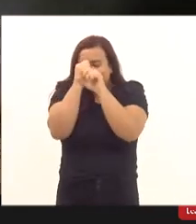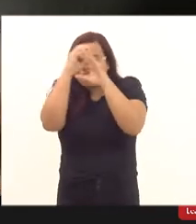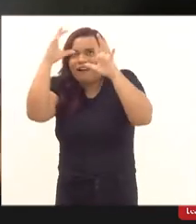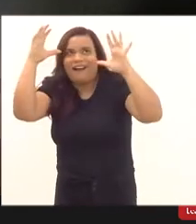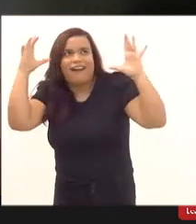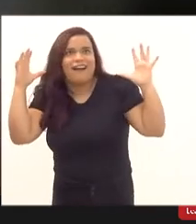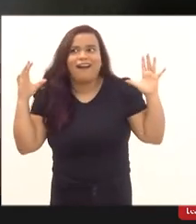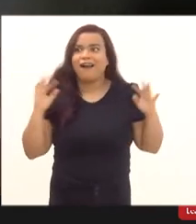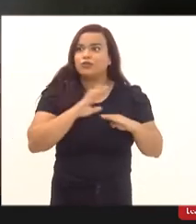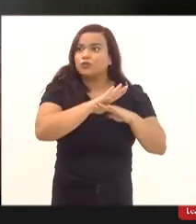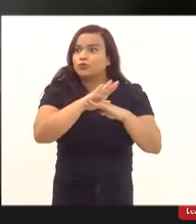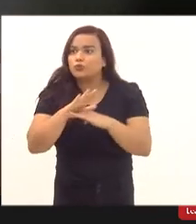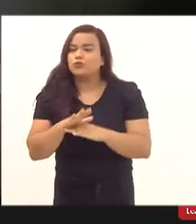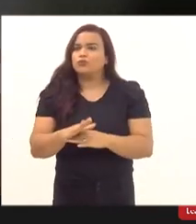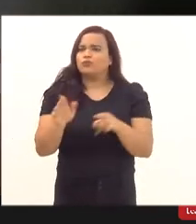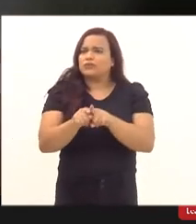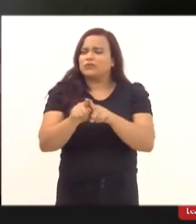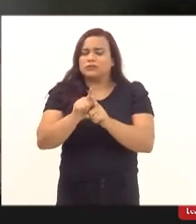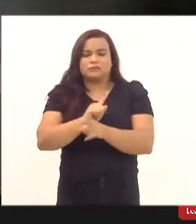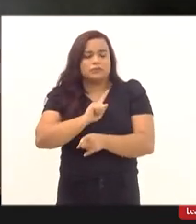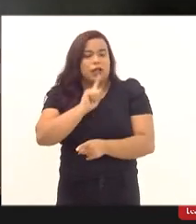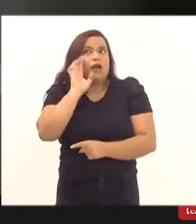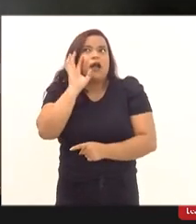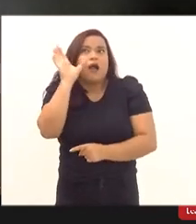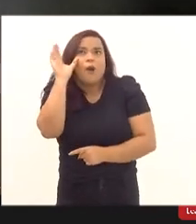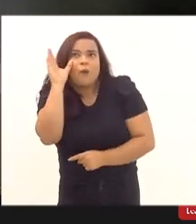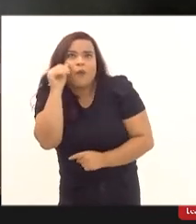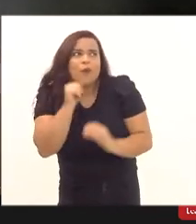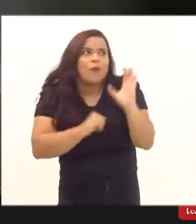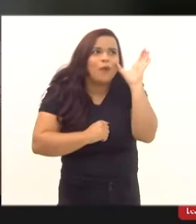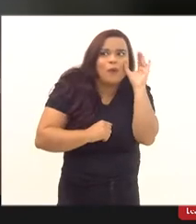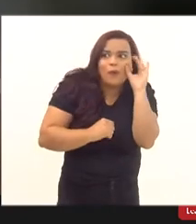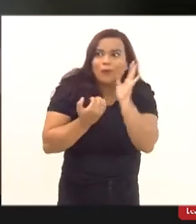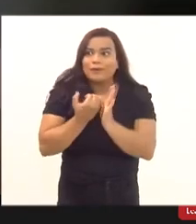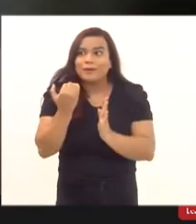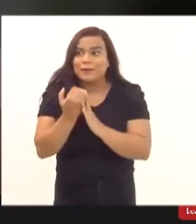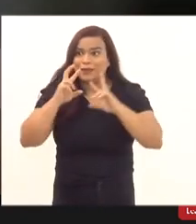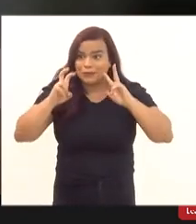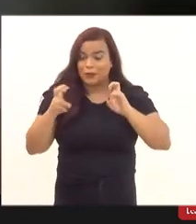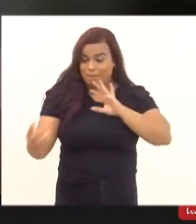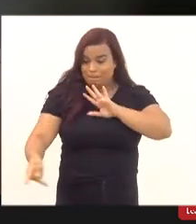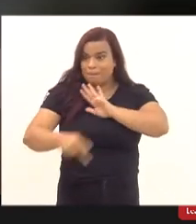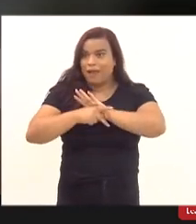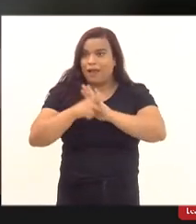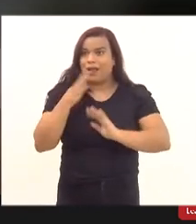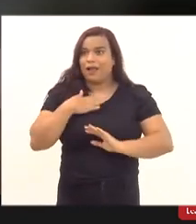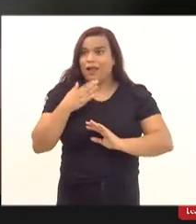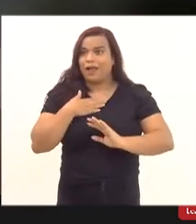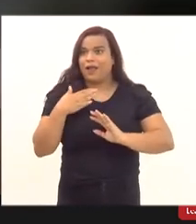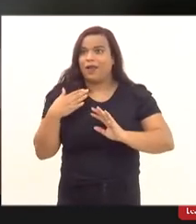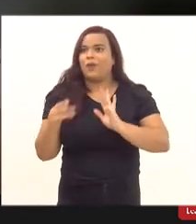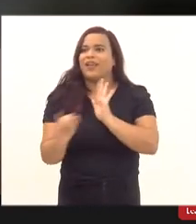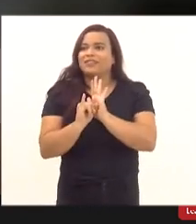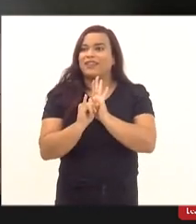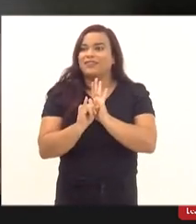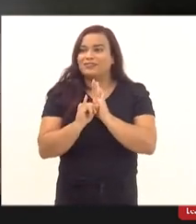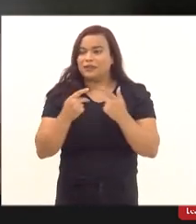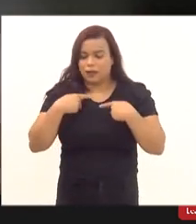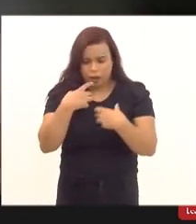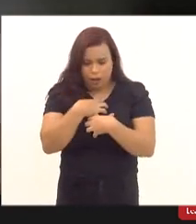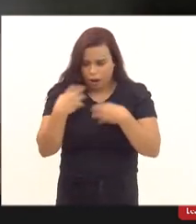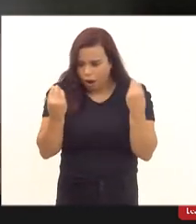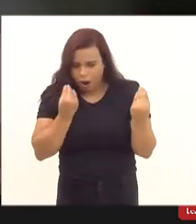o aprofundamento EA curiosidade das pessoas pela sua própria identidade pela sua própria história e